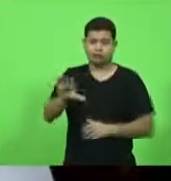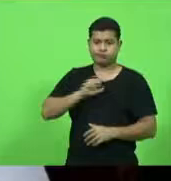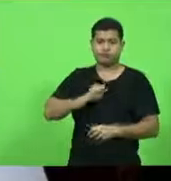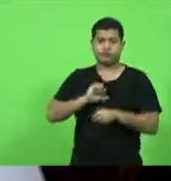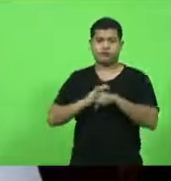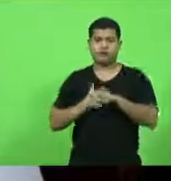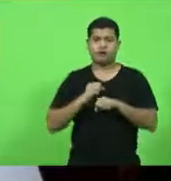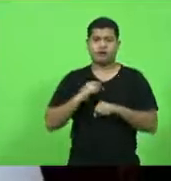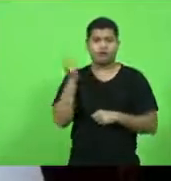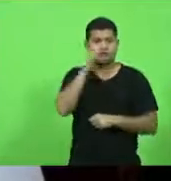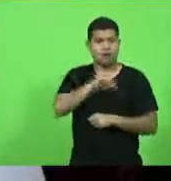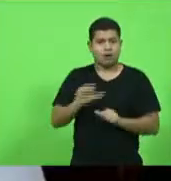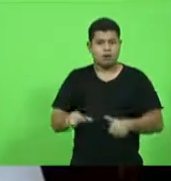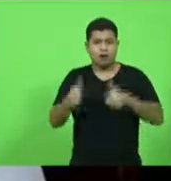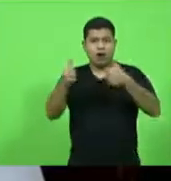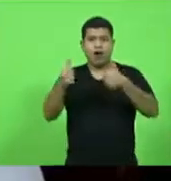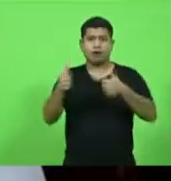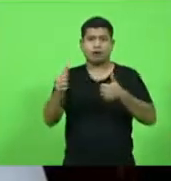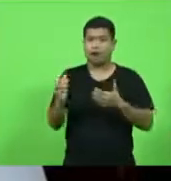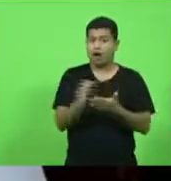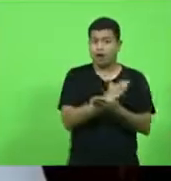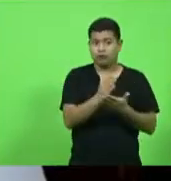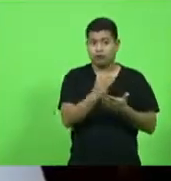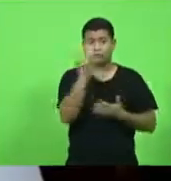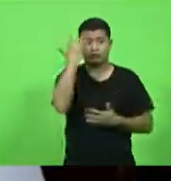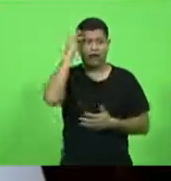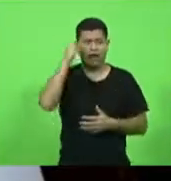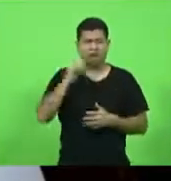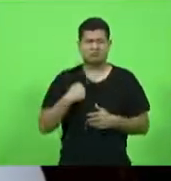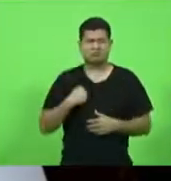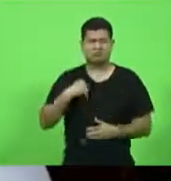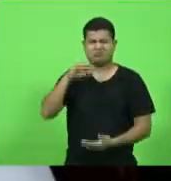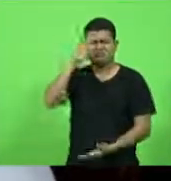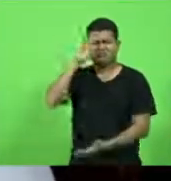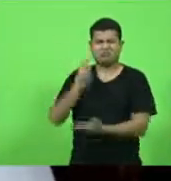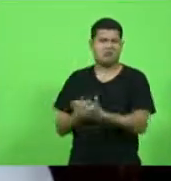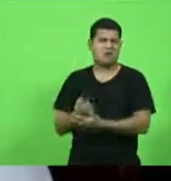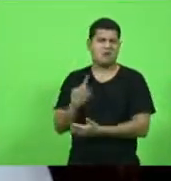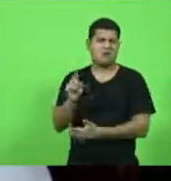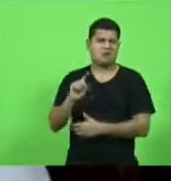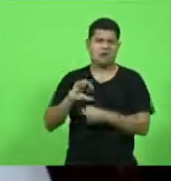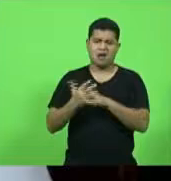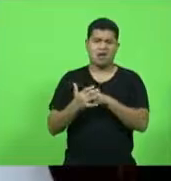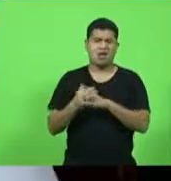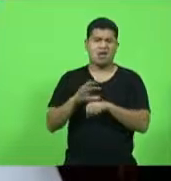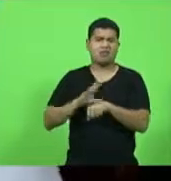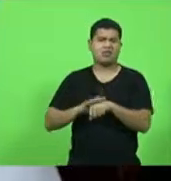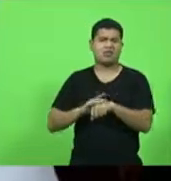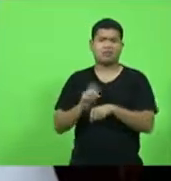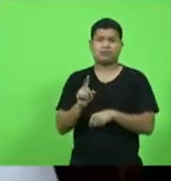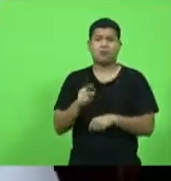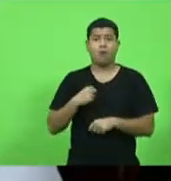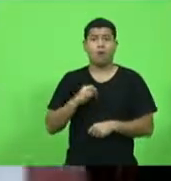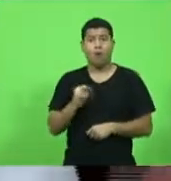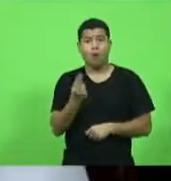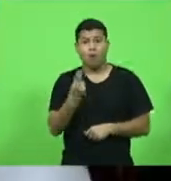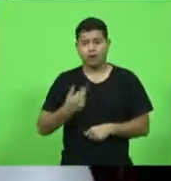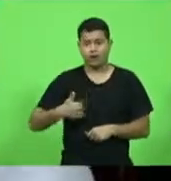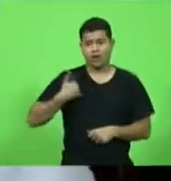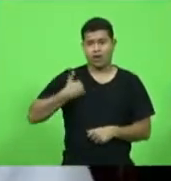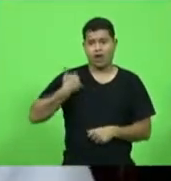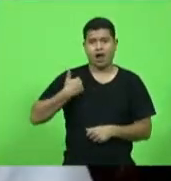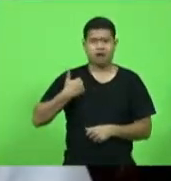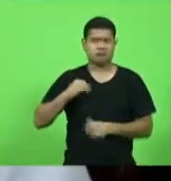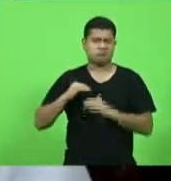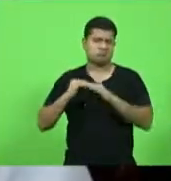recuperaram, se alguns acham e acreditam que não existe a doença ou que tem uma idade muito inferior e